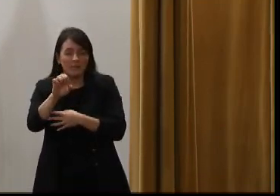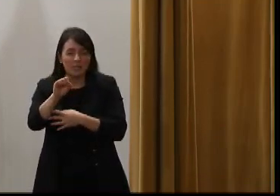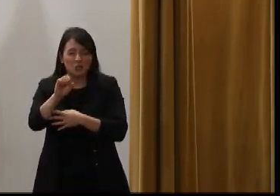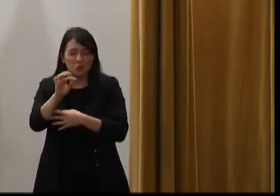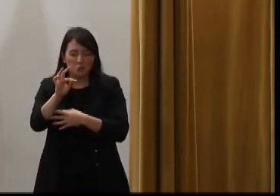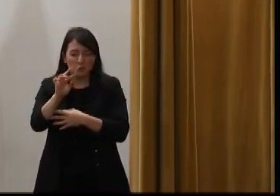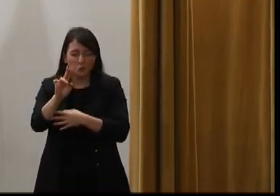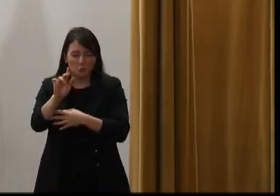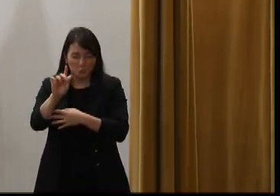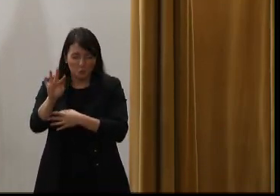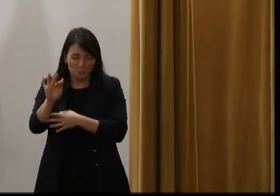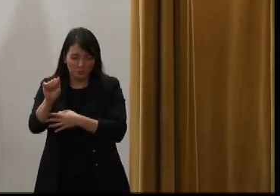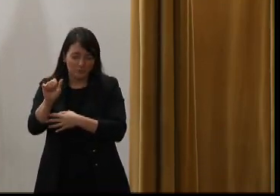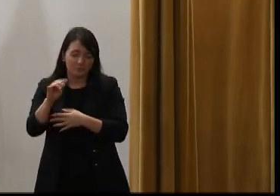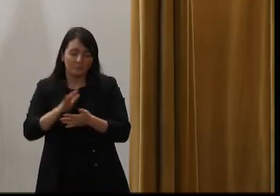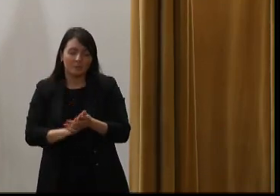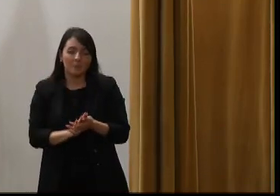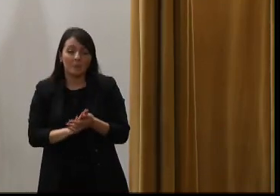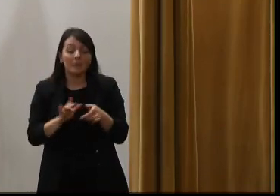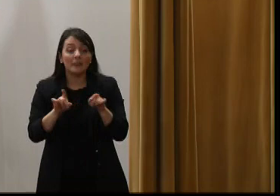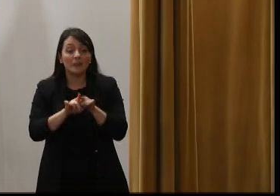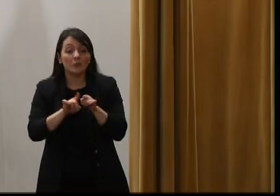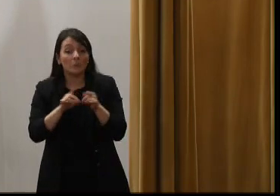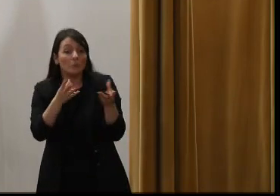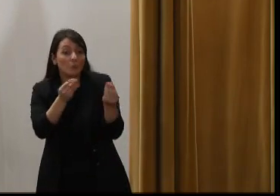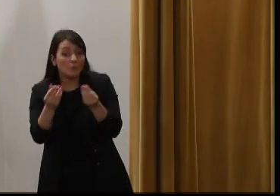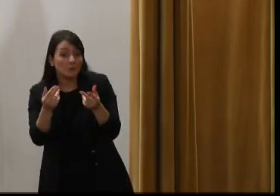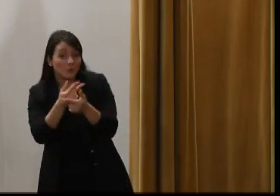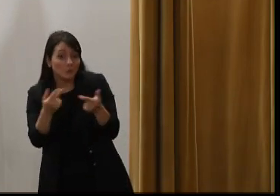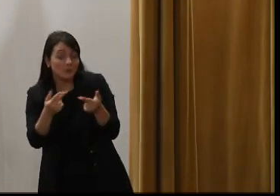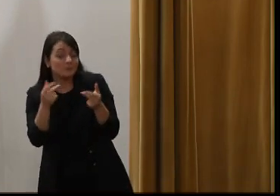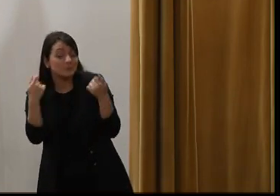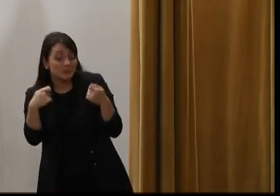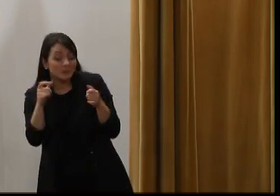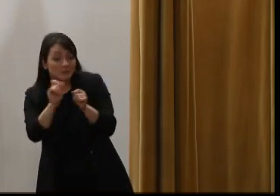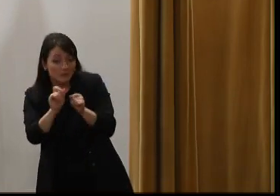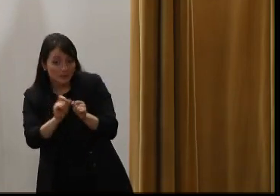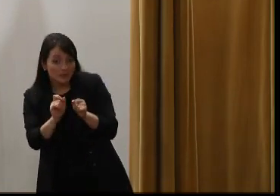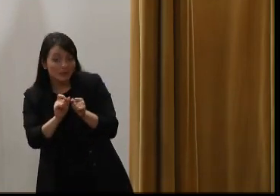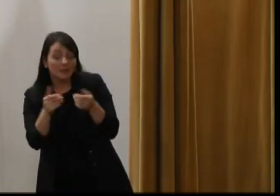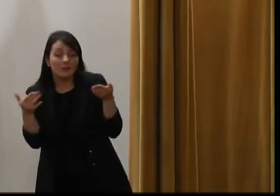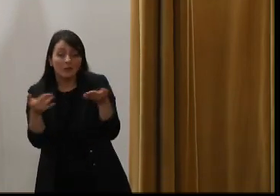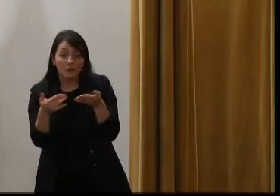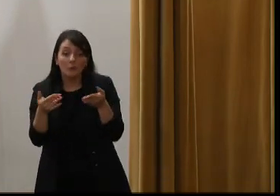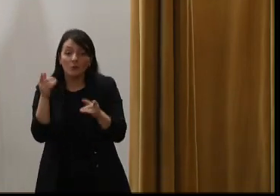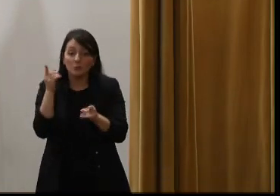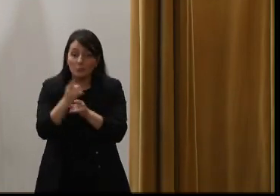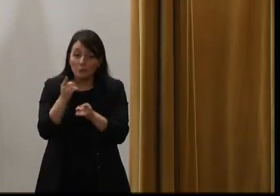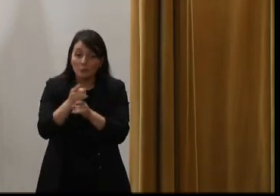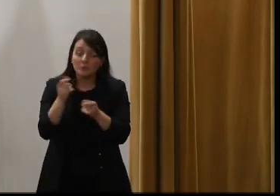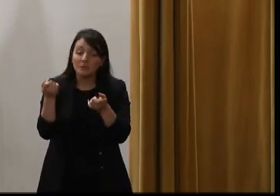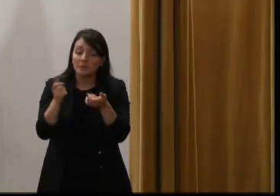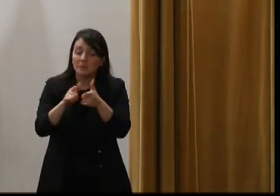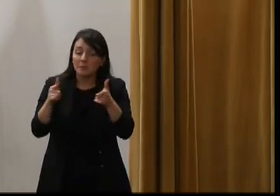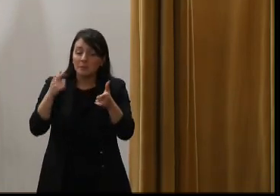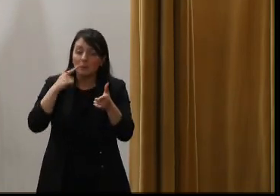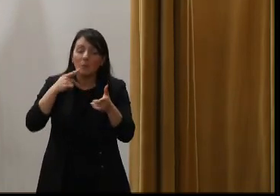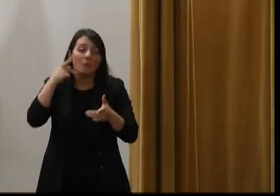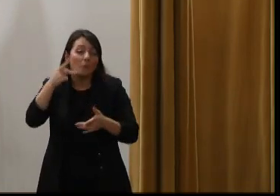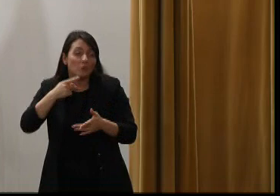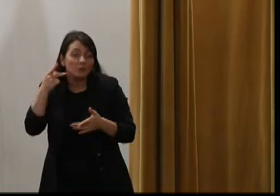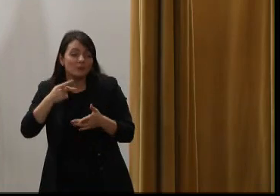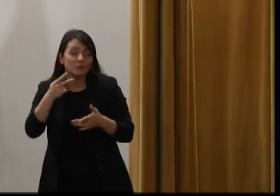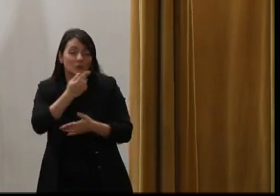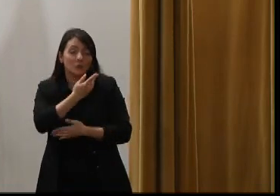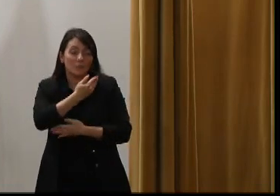Mas ainda há muito a ser feito e, nesta conferência, pretende-se ampliar a discussão para subsidiar políticas públicas